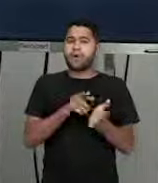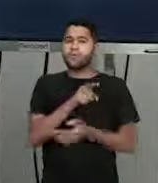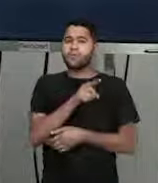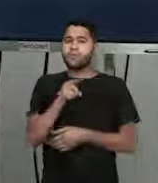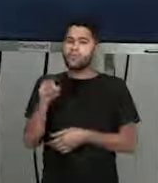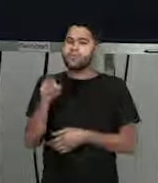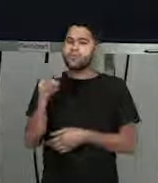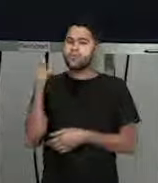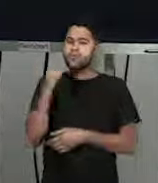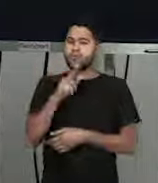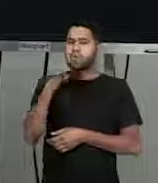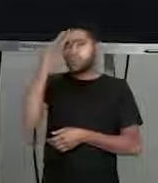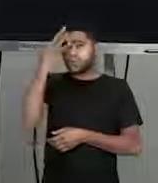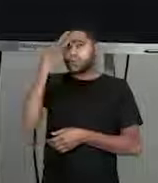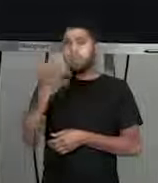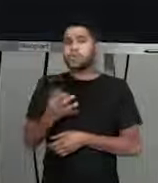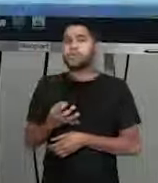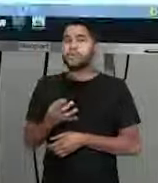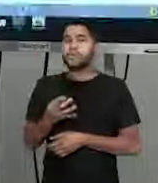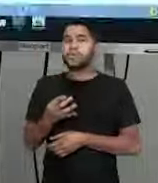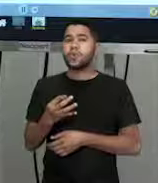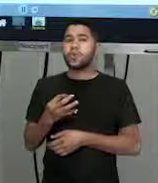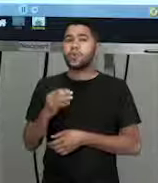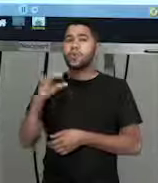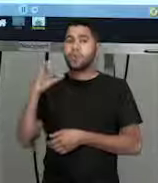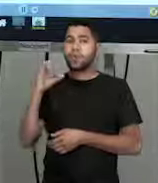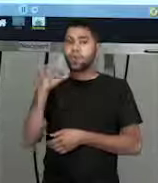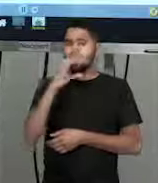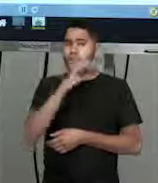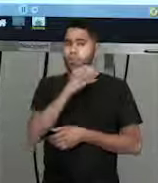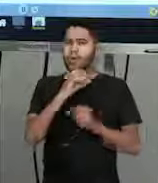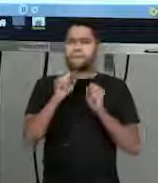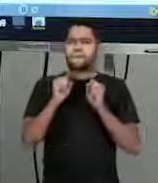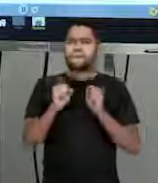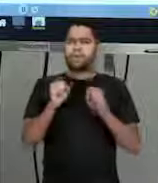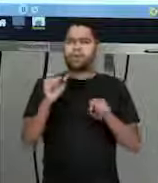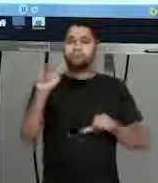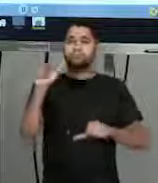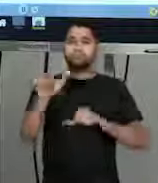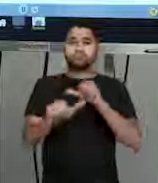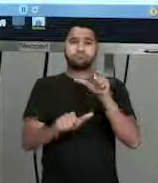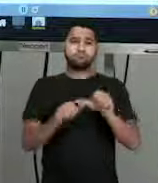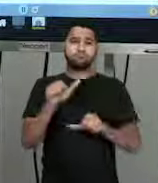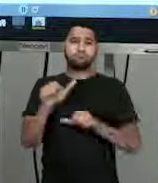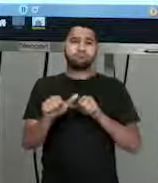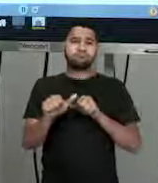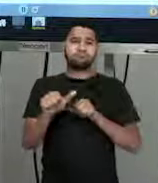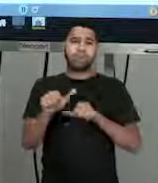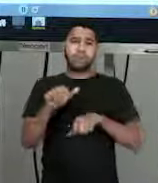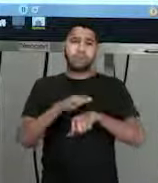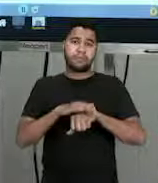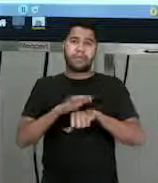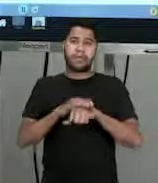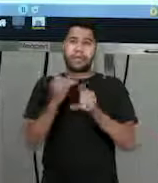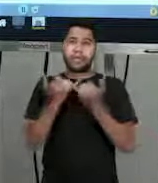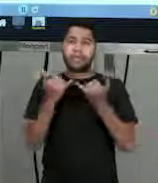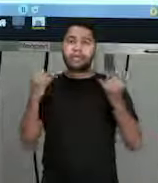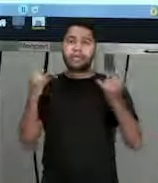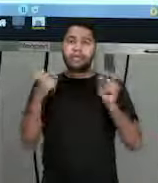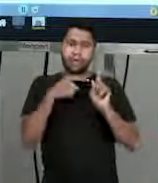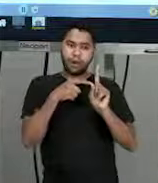vai compreender que o calor pode ser transformado, o calor que é uma forma de energia